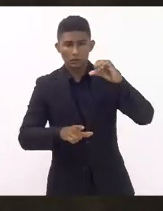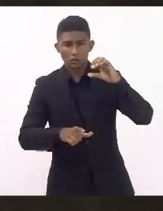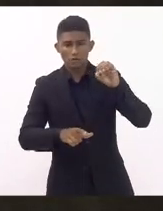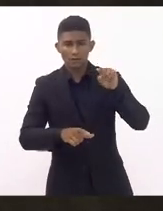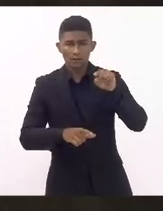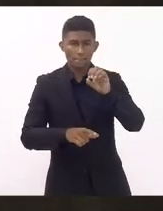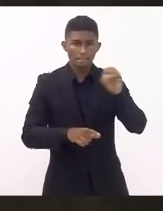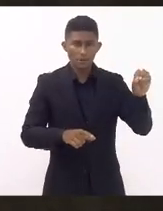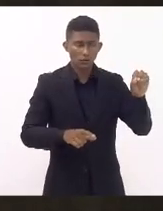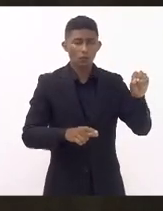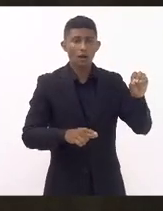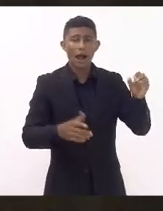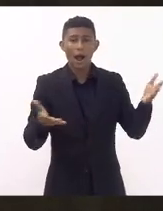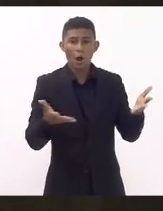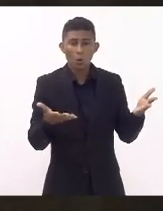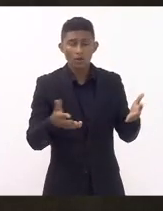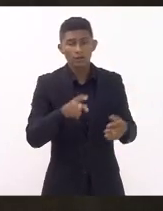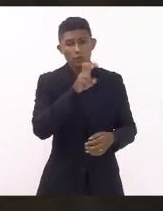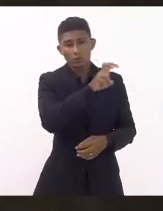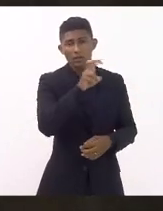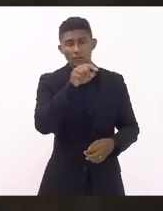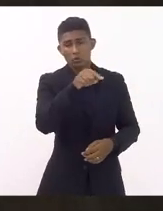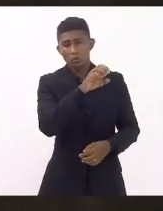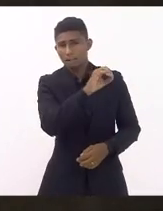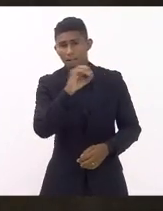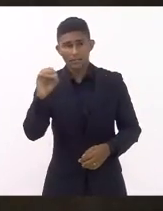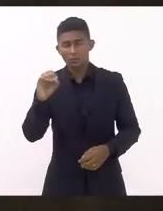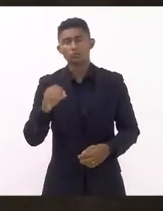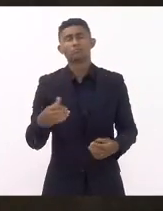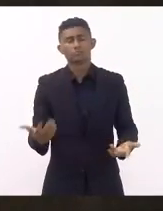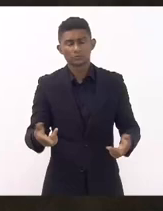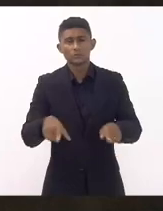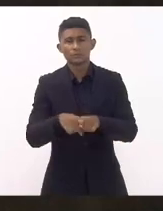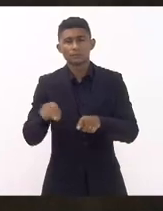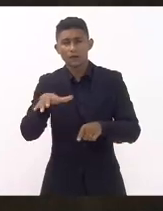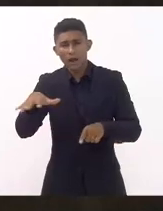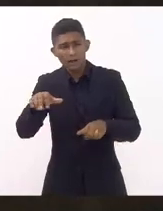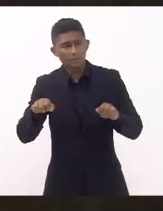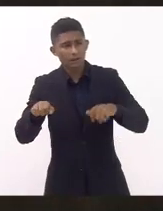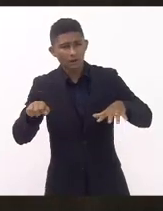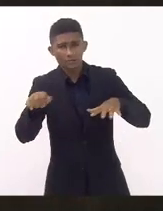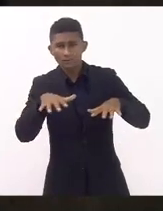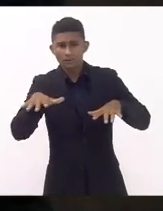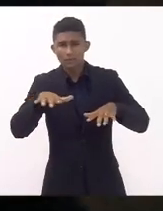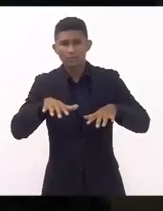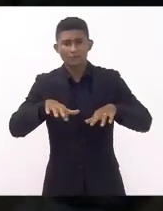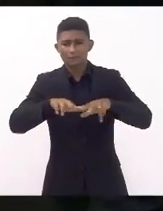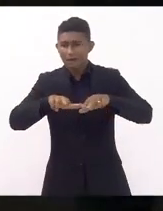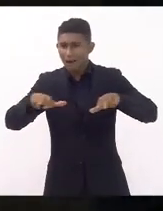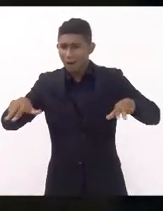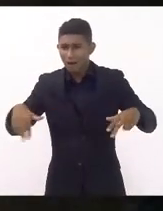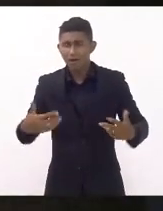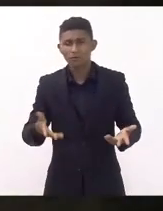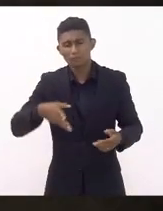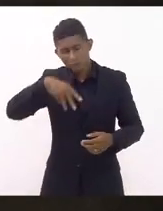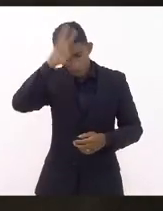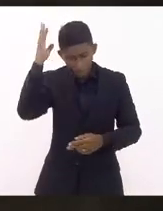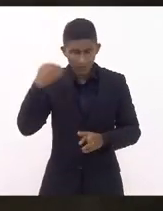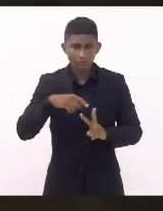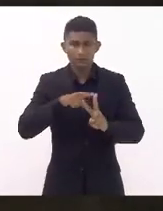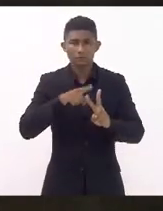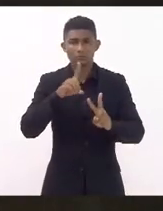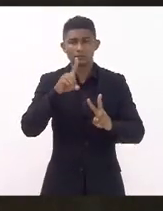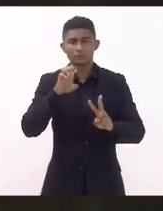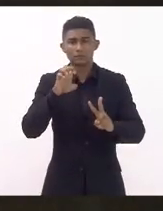55 mil. E isso se dá também nas diferentes áreas, no CEAP, no DEGASE, no Bombeiro.